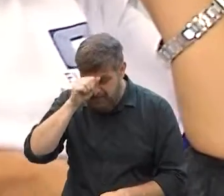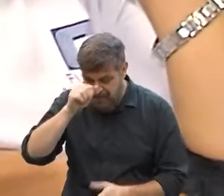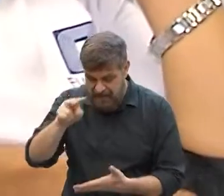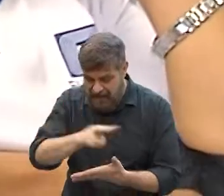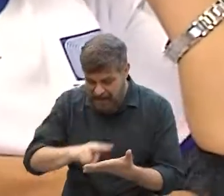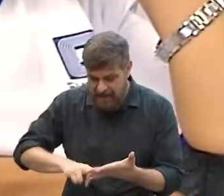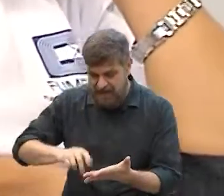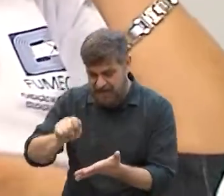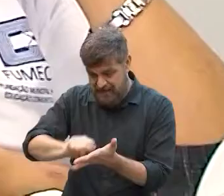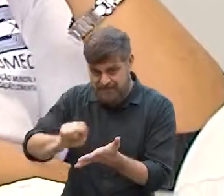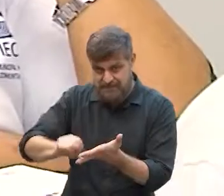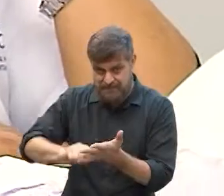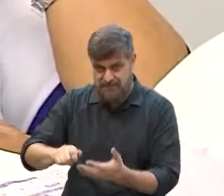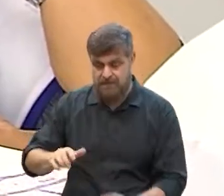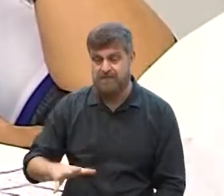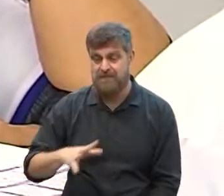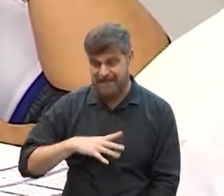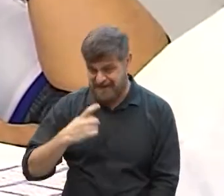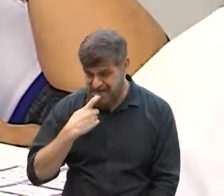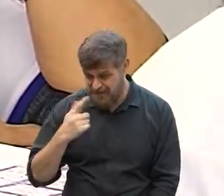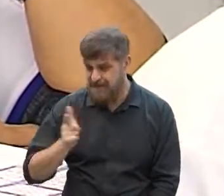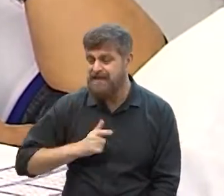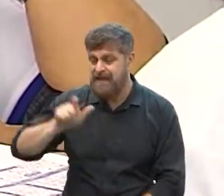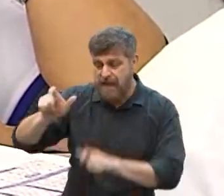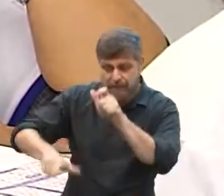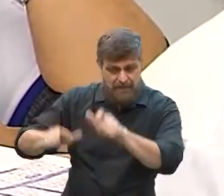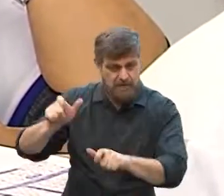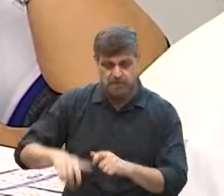pessoas ainda em Campinas que não conseguiram